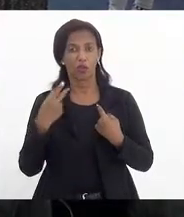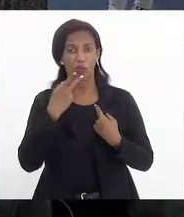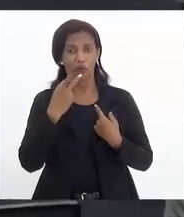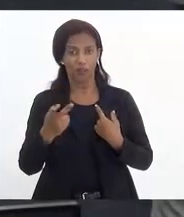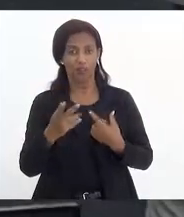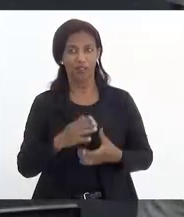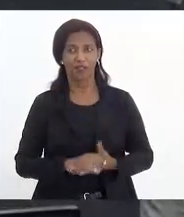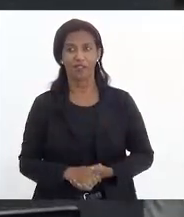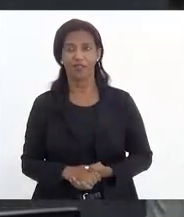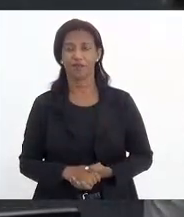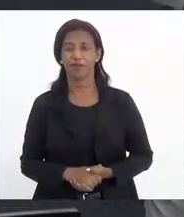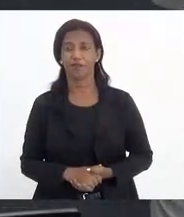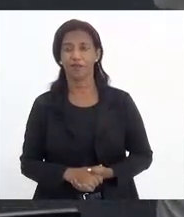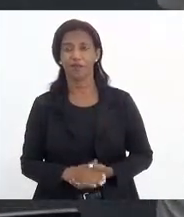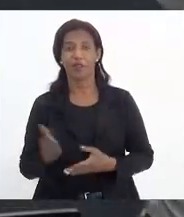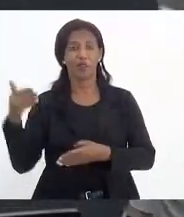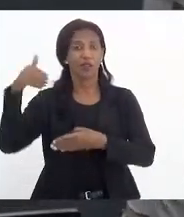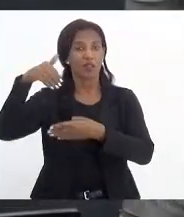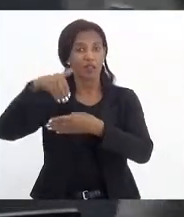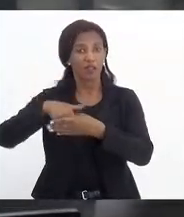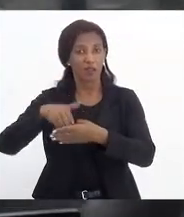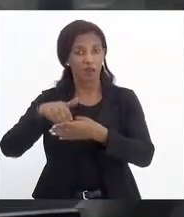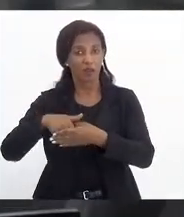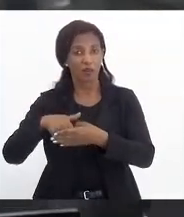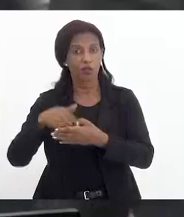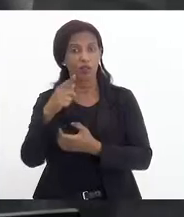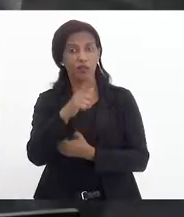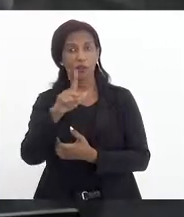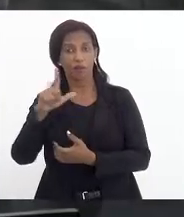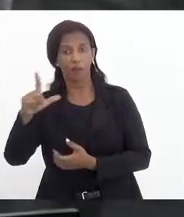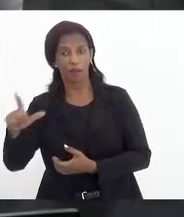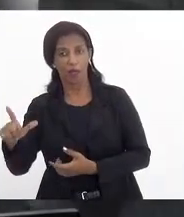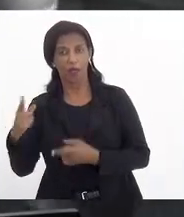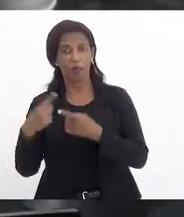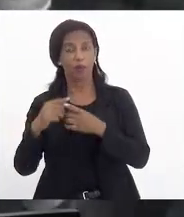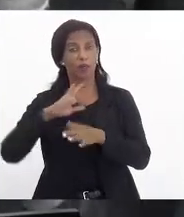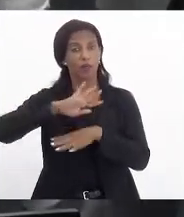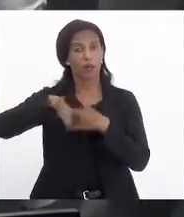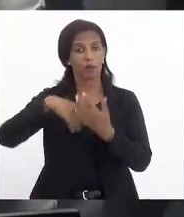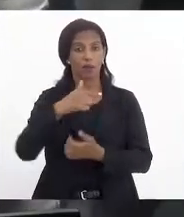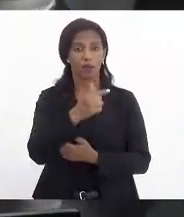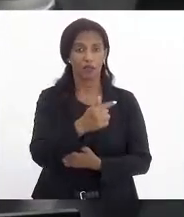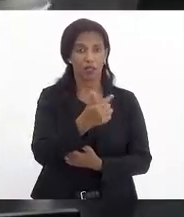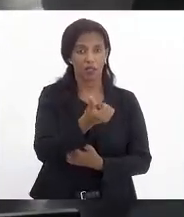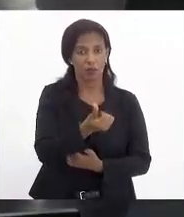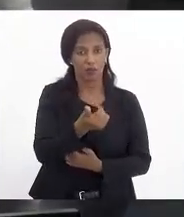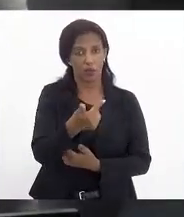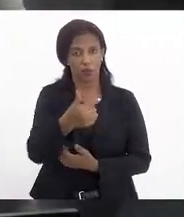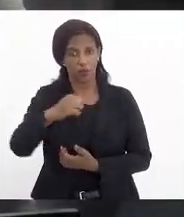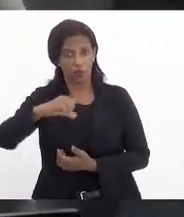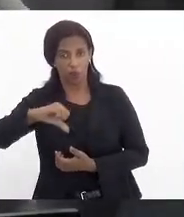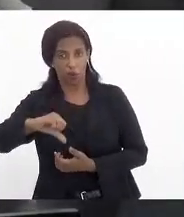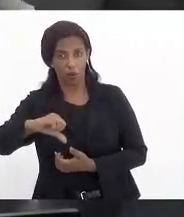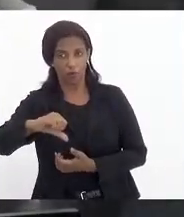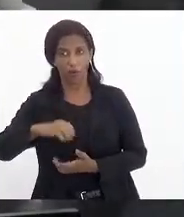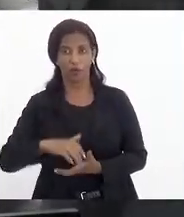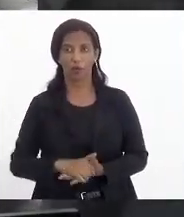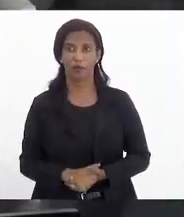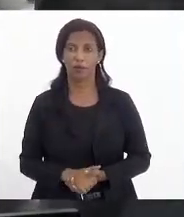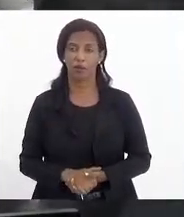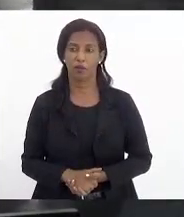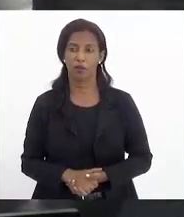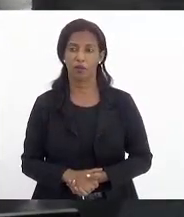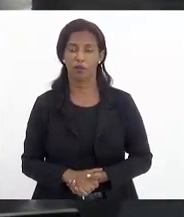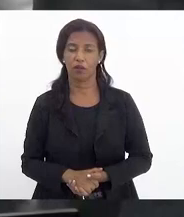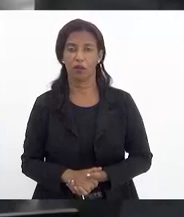Senhor presidente, eu disse assim, está votando que projeto? Porque está misturando o 7629... com